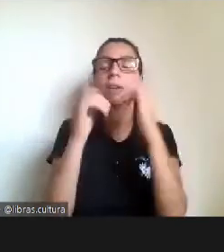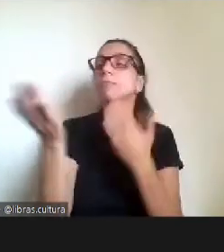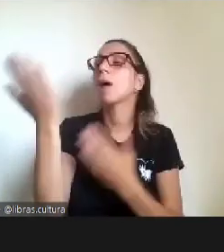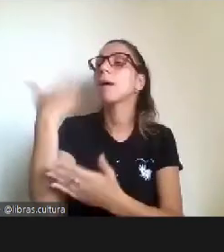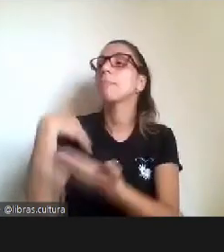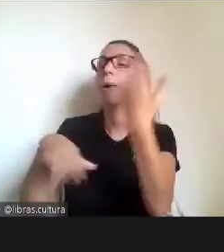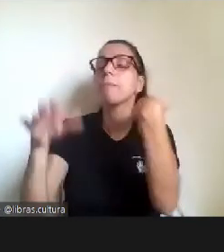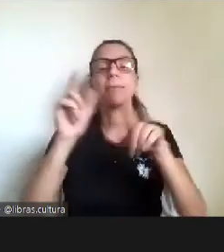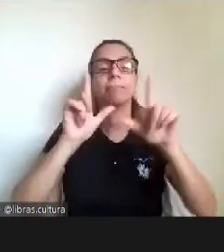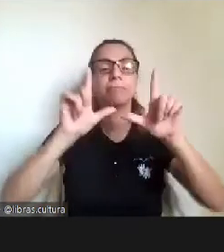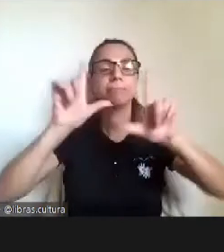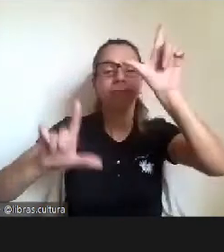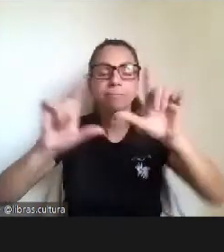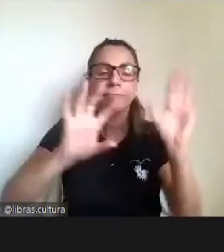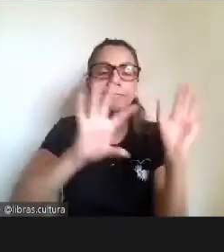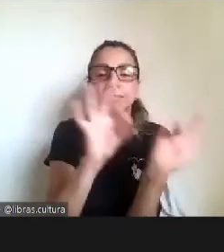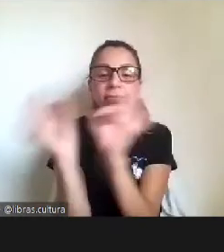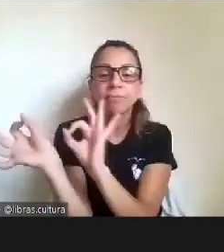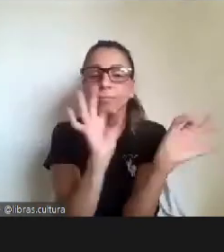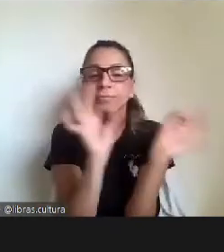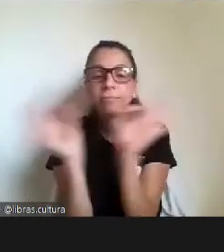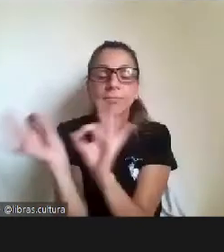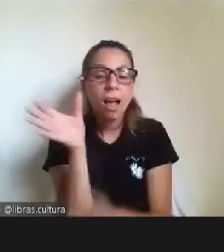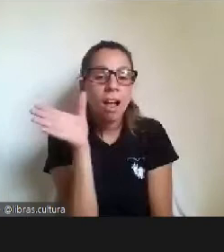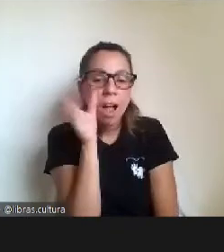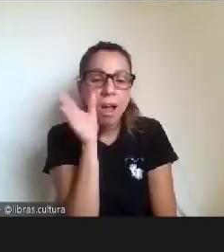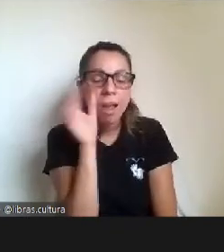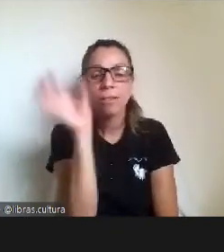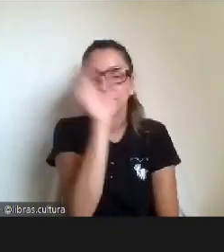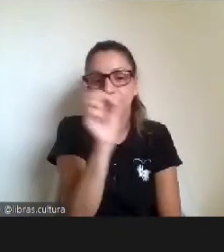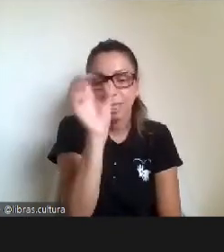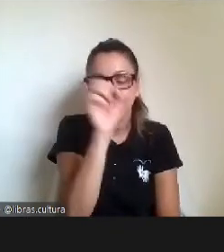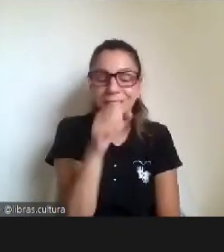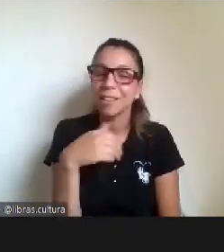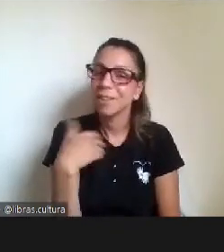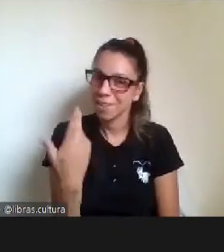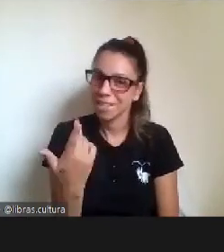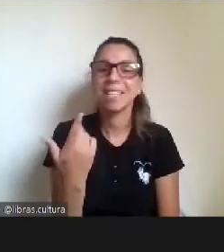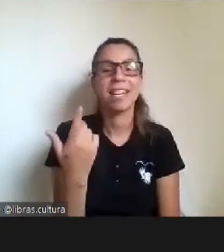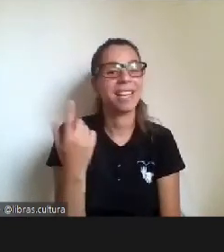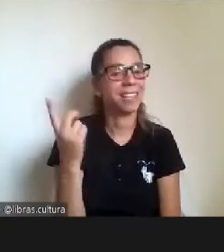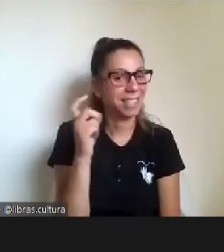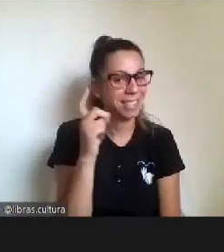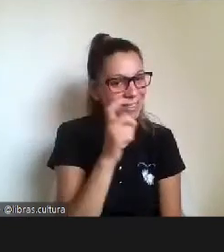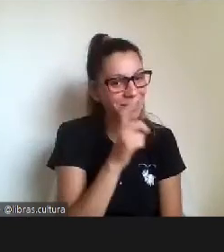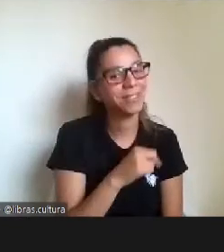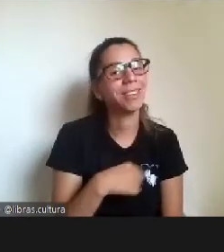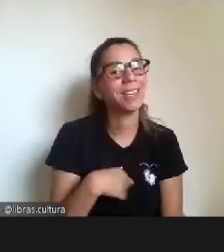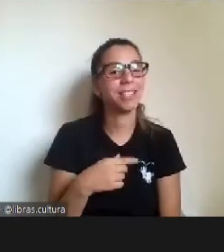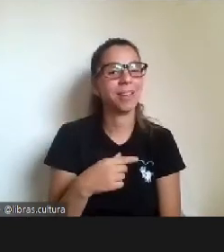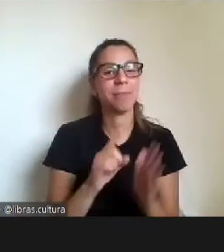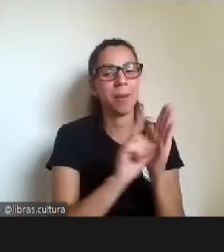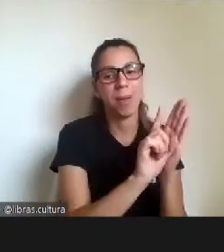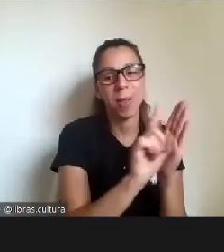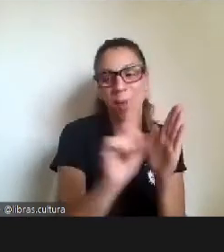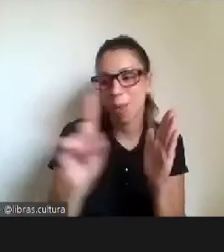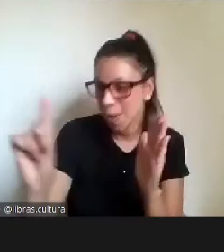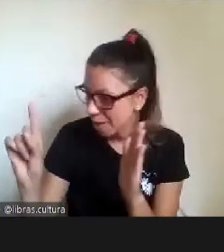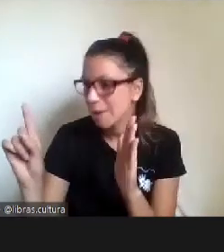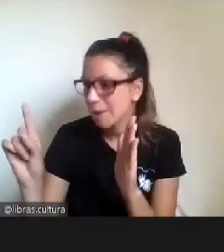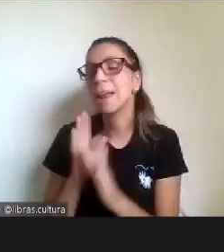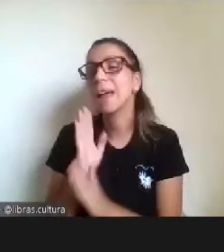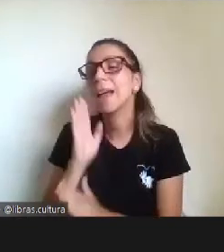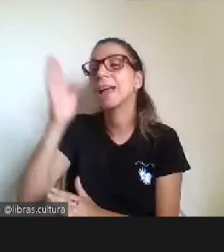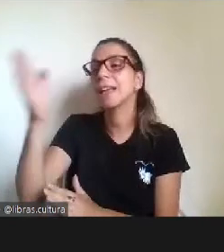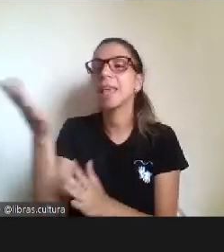entende? Vai ser cada vez mais difícil tirar ele de casa para ir a um